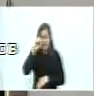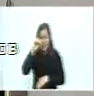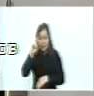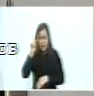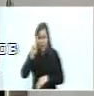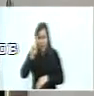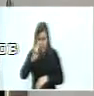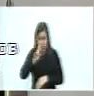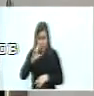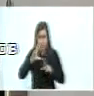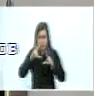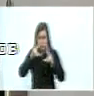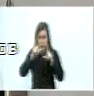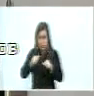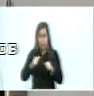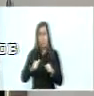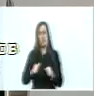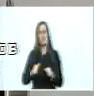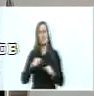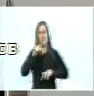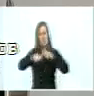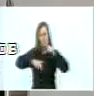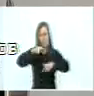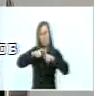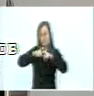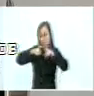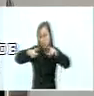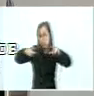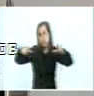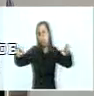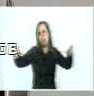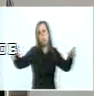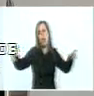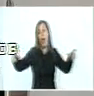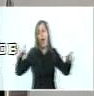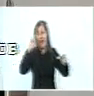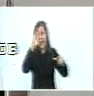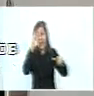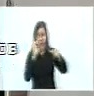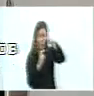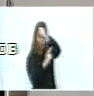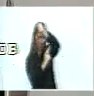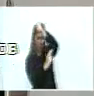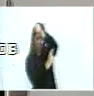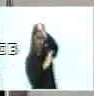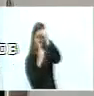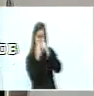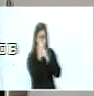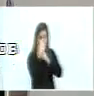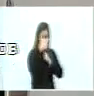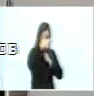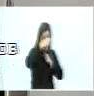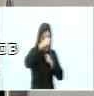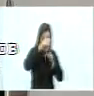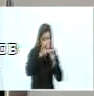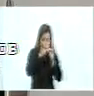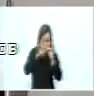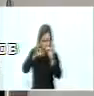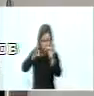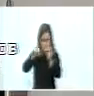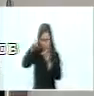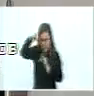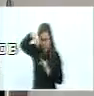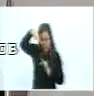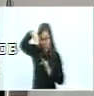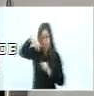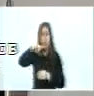de ser com tubo arco, o serviço é muito grande. Para vocês terem uma ideia, cada ponte dessa, uma vai ter 20 metros e a outra